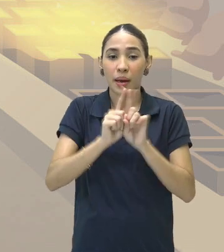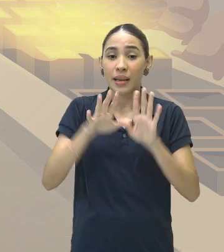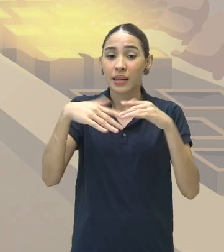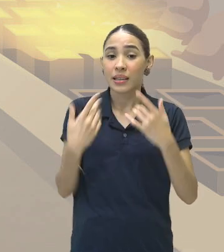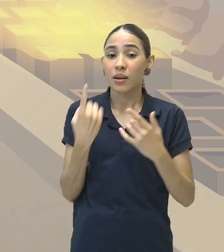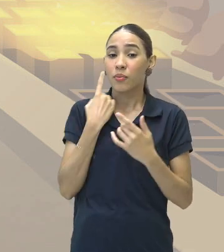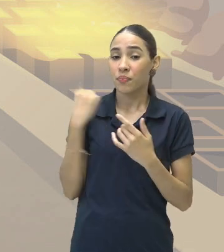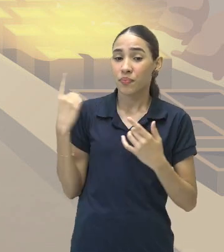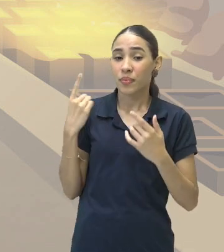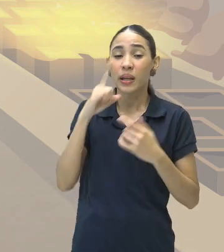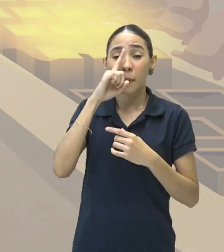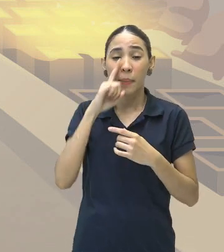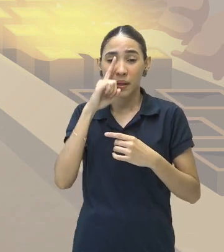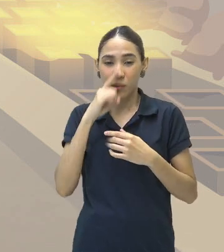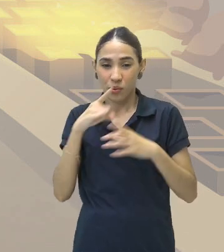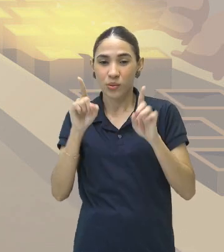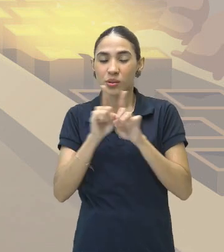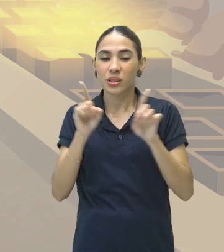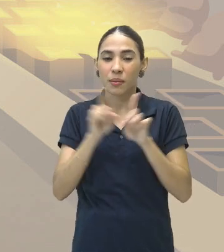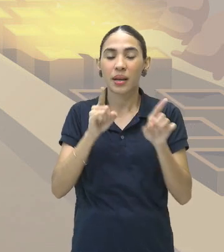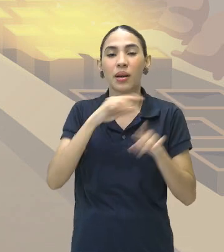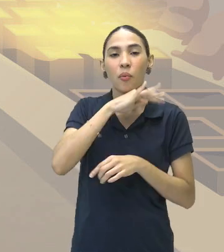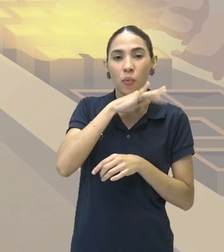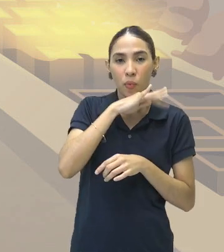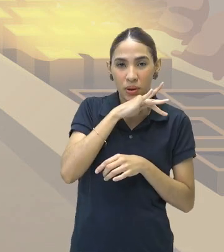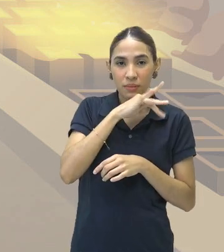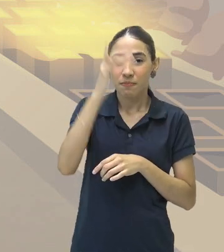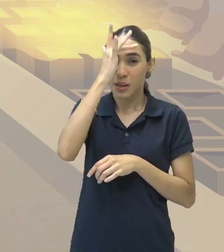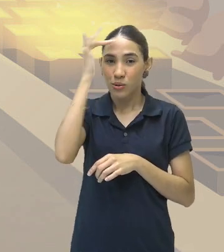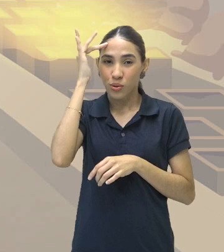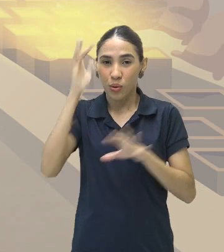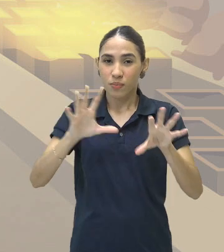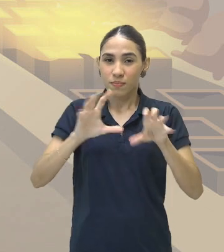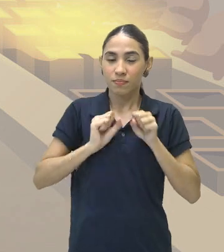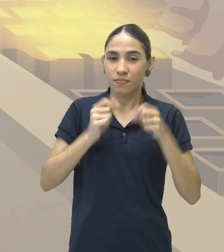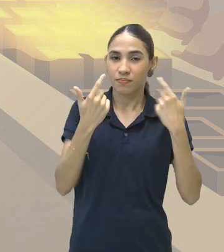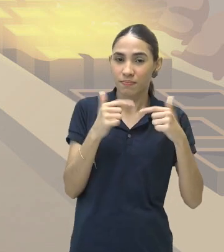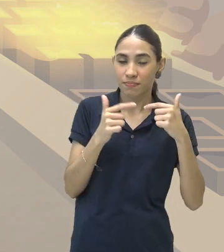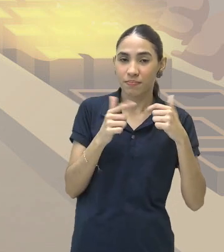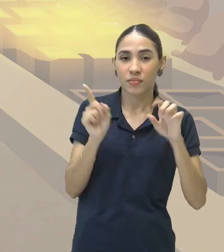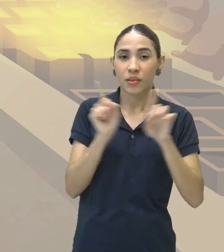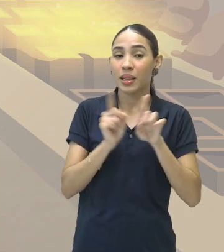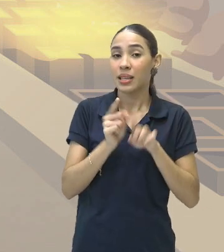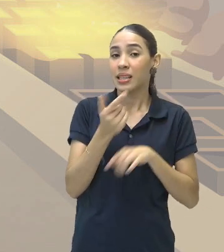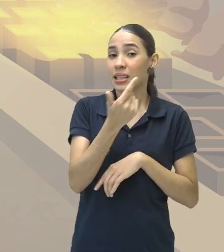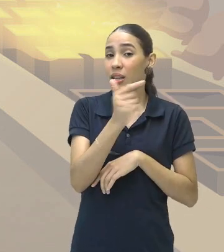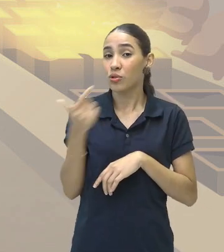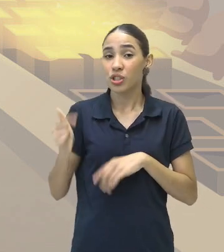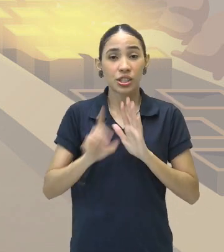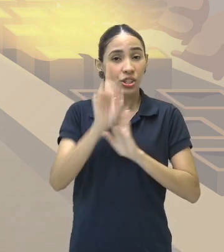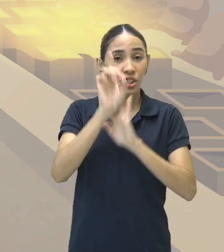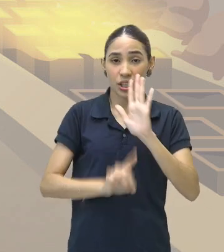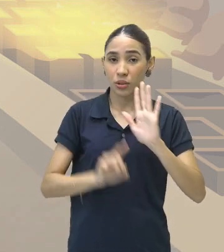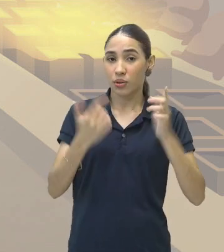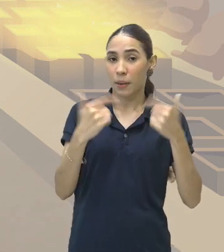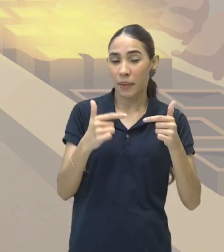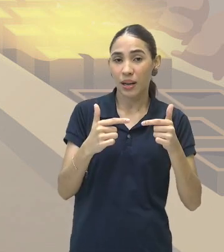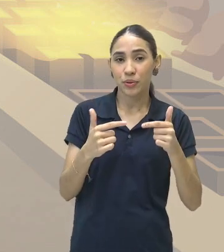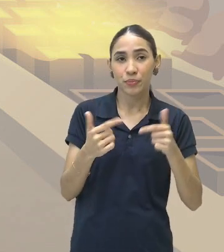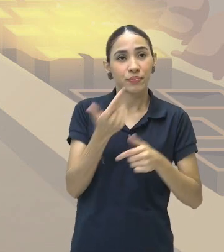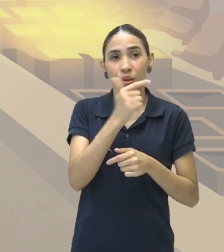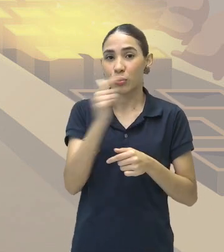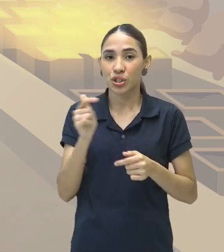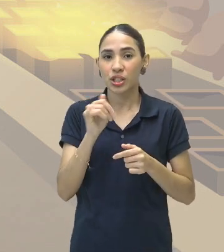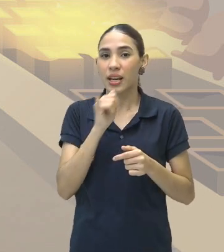extremamente prejudicial à saúde desses trabalhadores. E eles não possuíam direitos trabalhistas, não havia